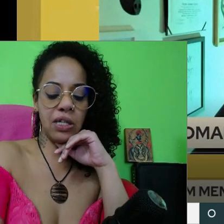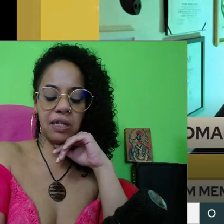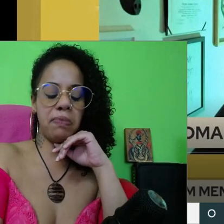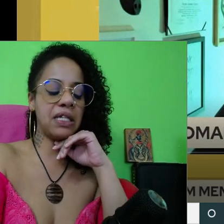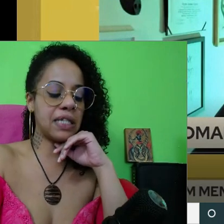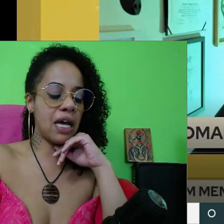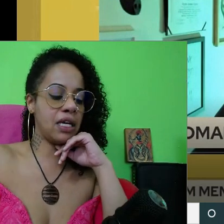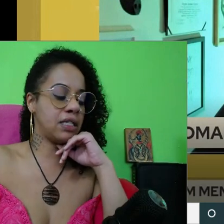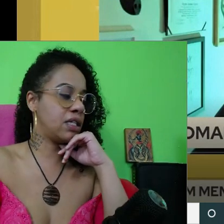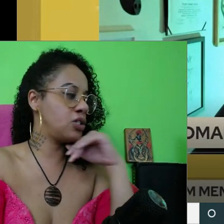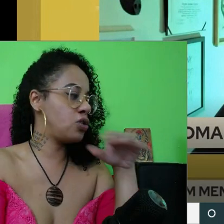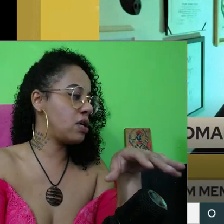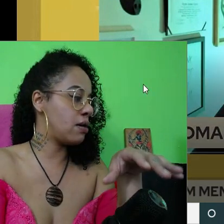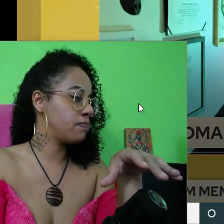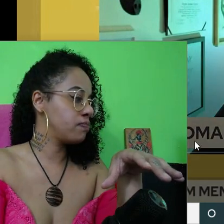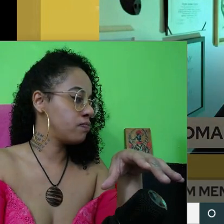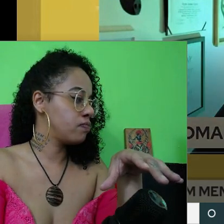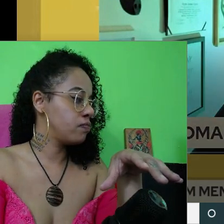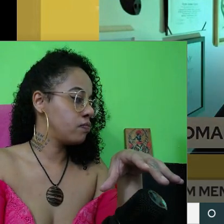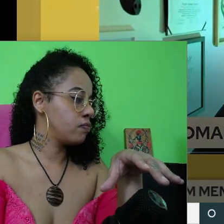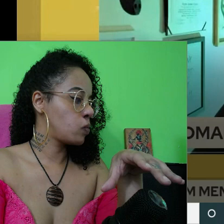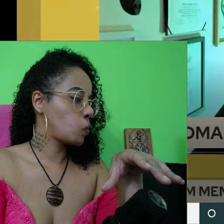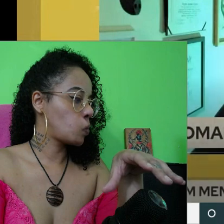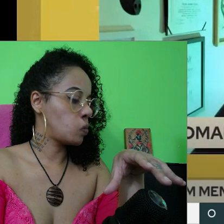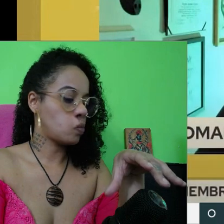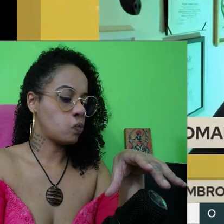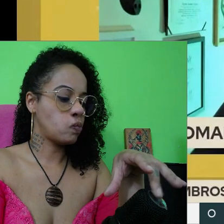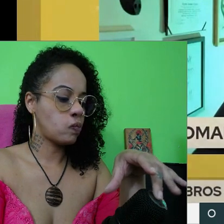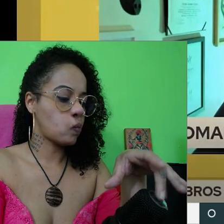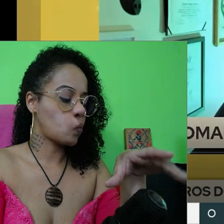coisas a se pensar em se questionar